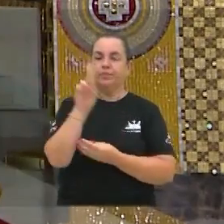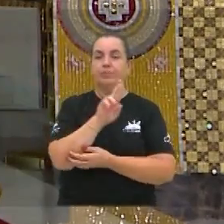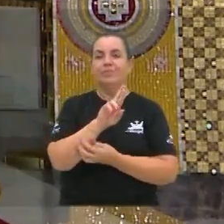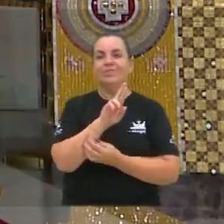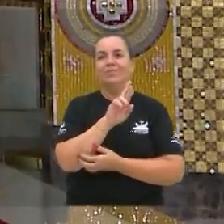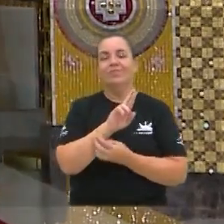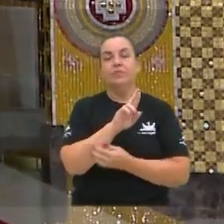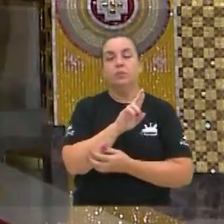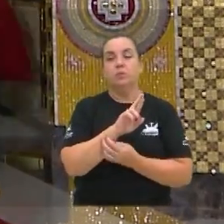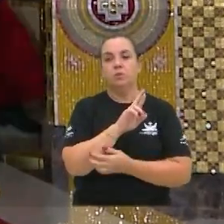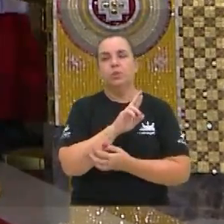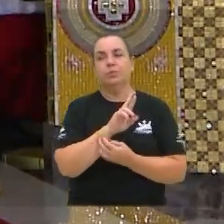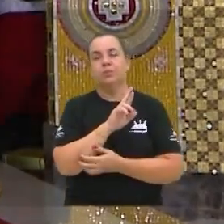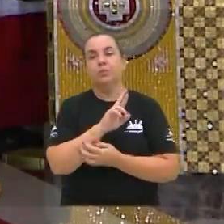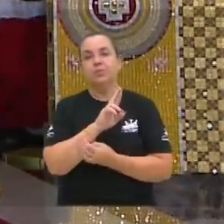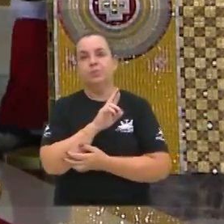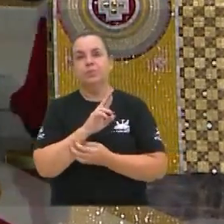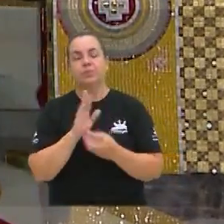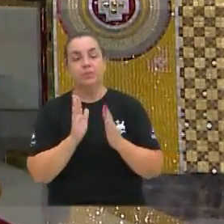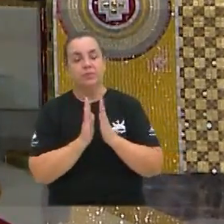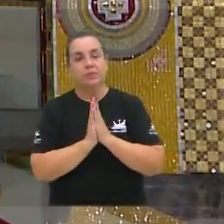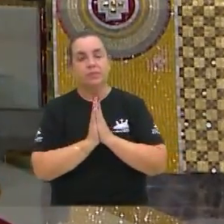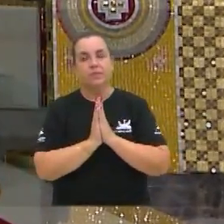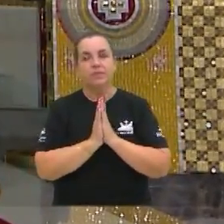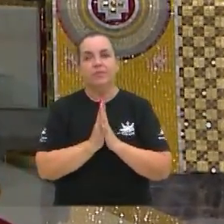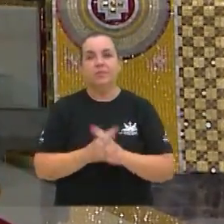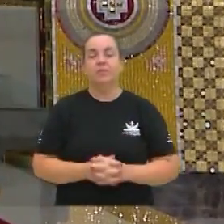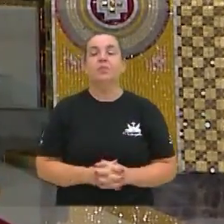nosso Senhor.